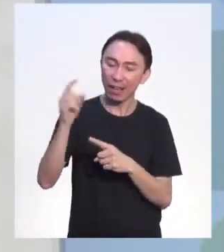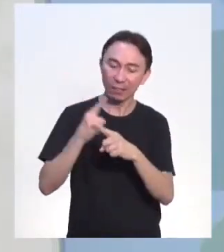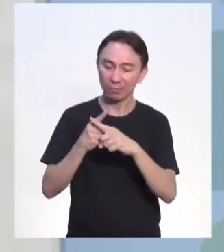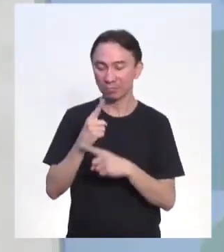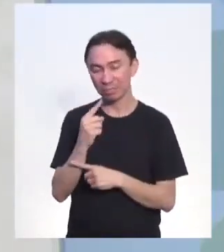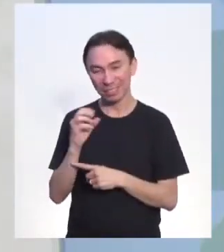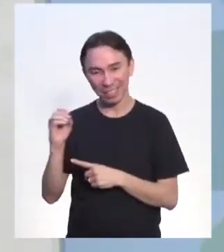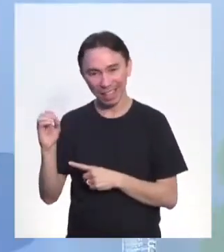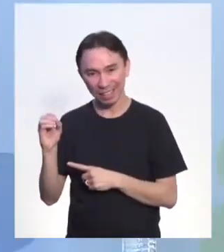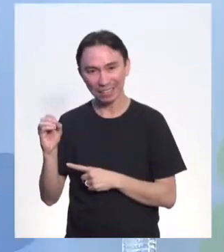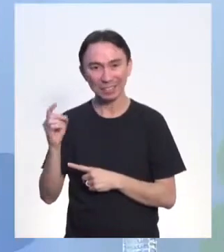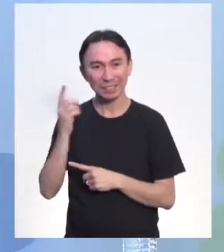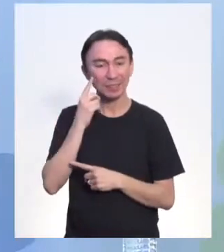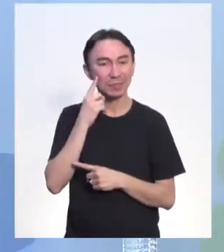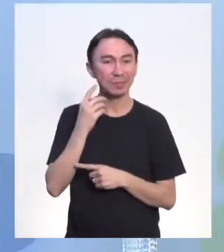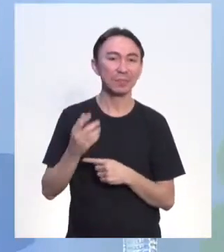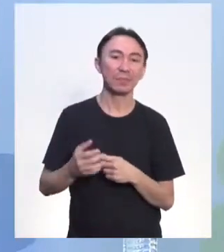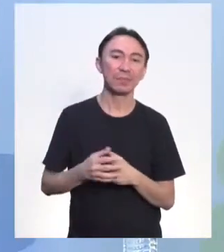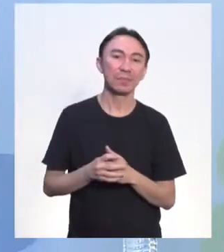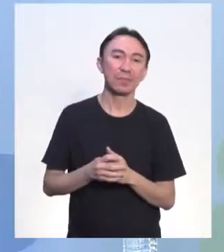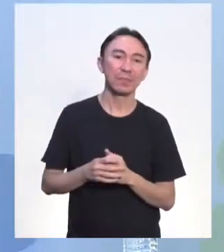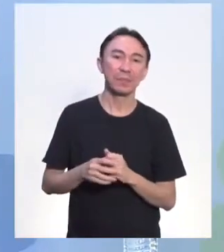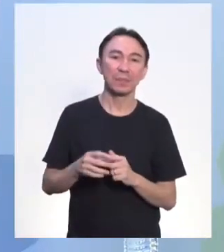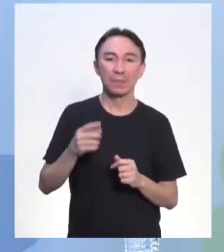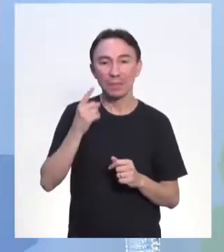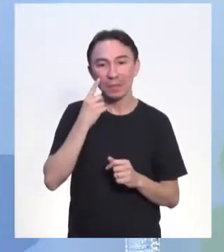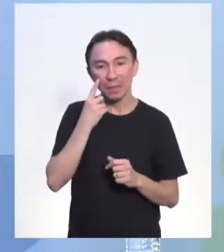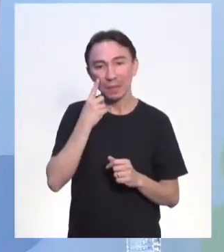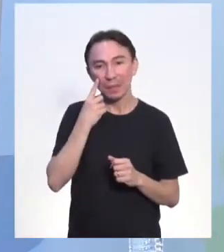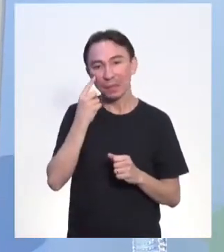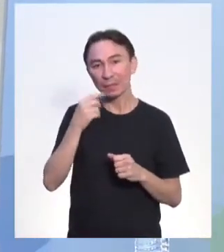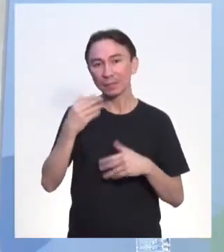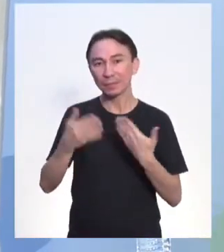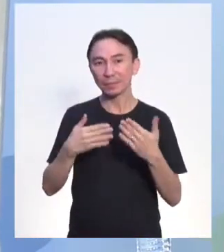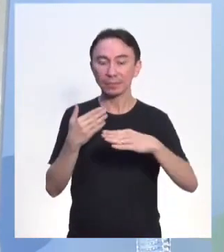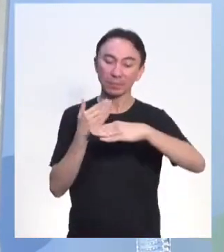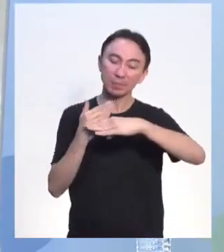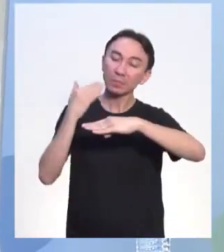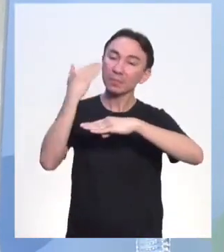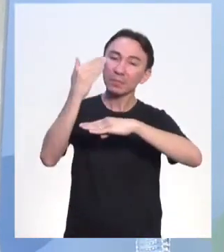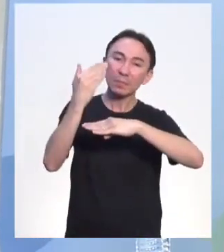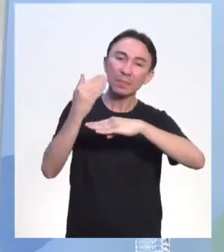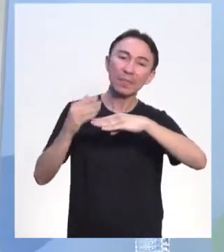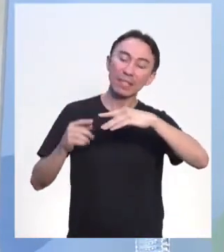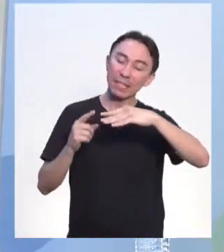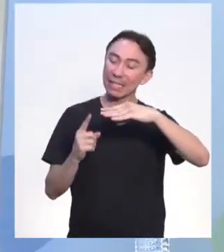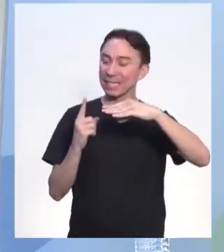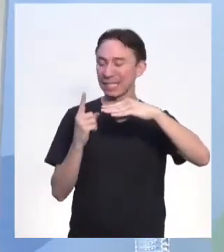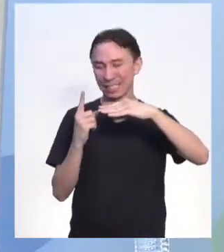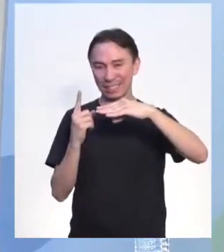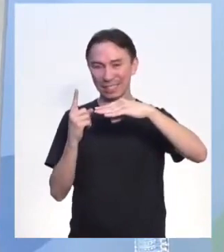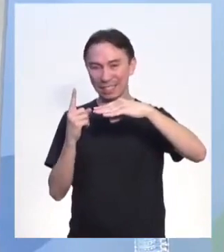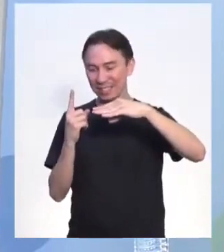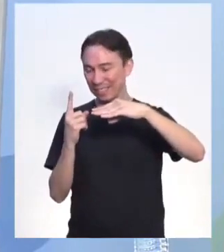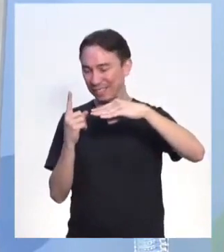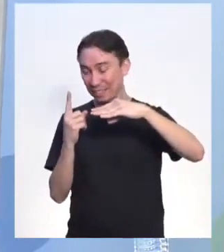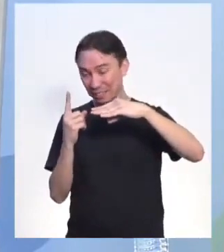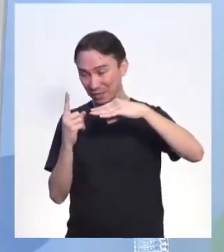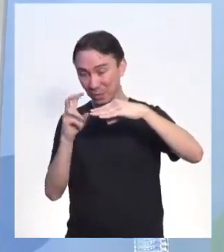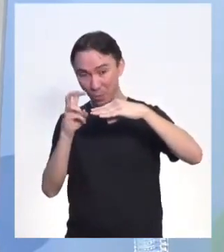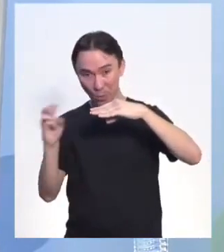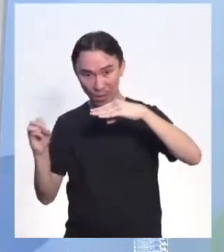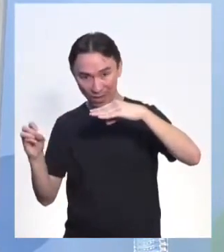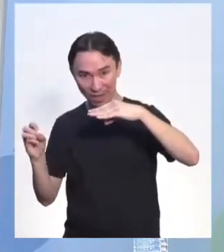você multiplicaria aqui por 50 para ficar em 100 e multiplicaria em cima por 50, ficaria 50 sobre 100. 50